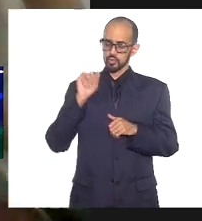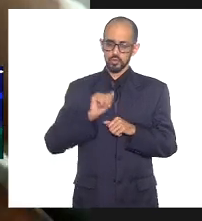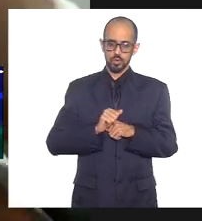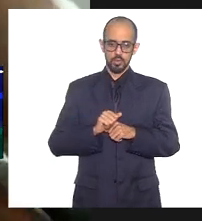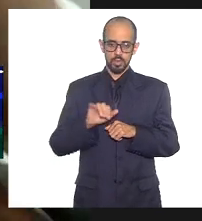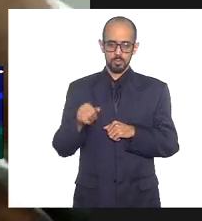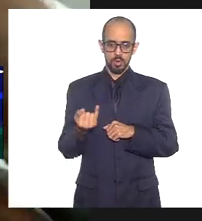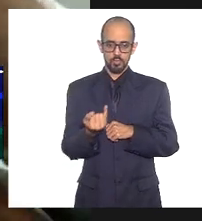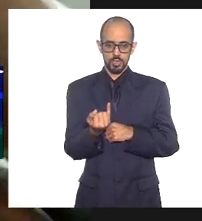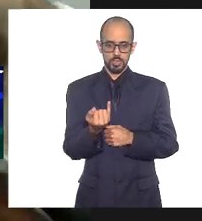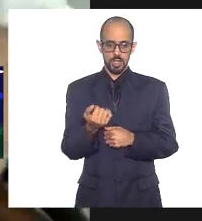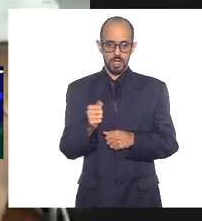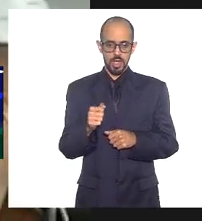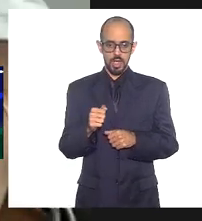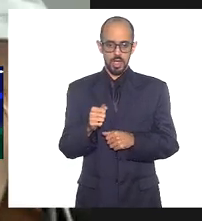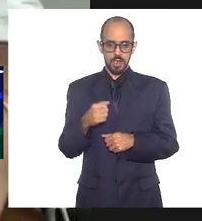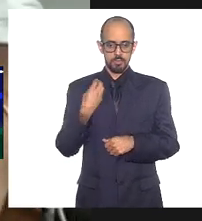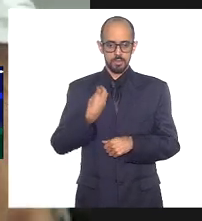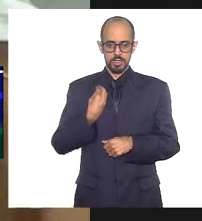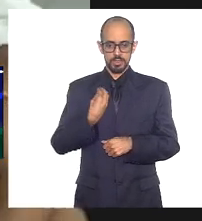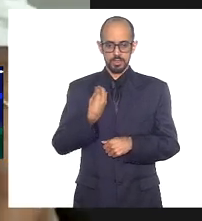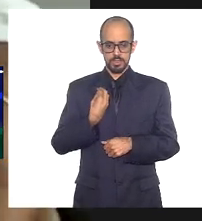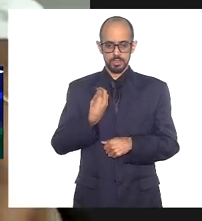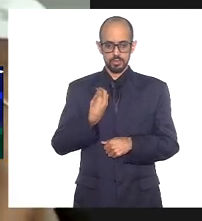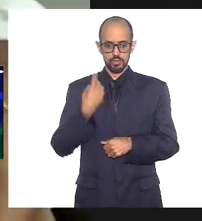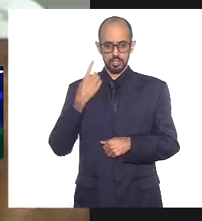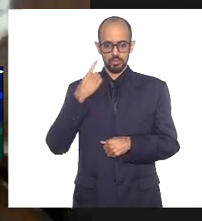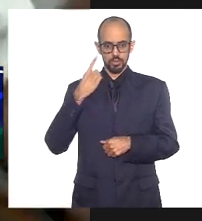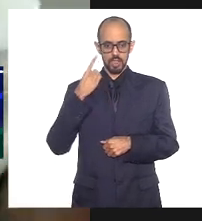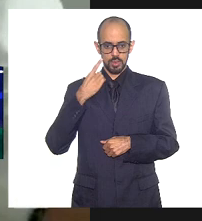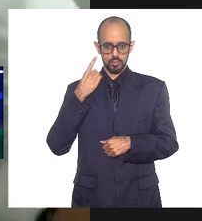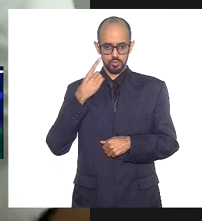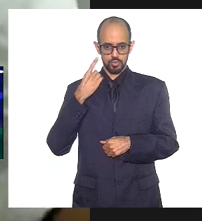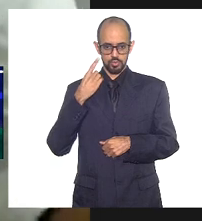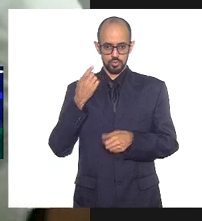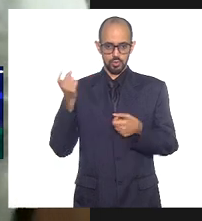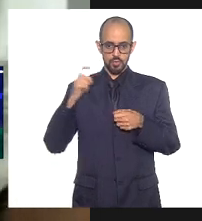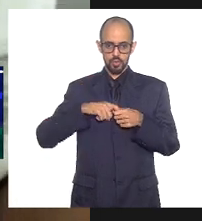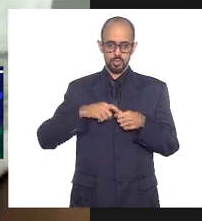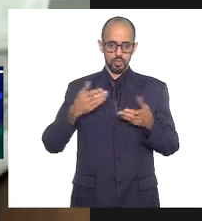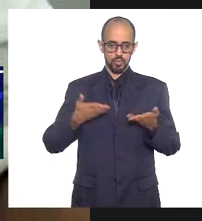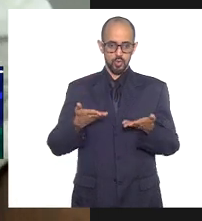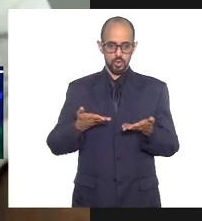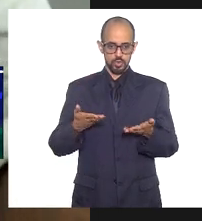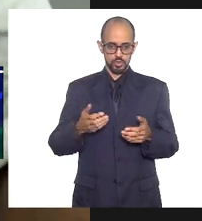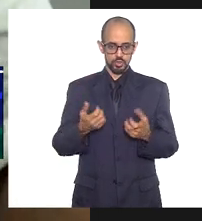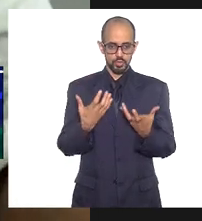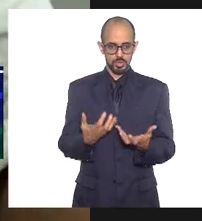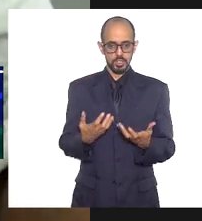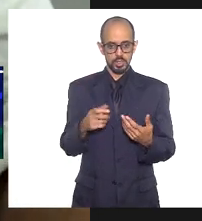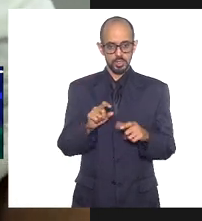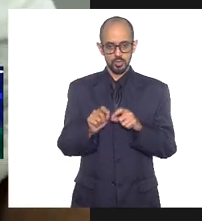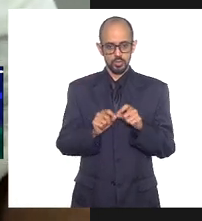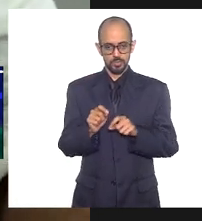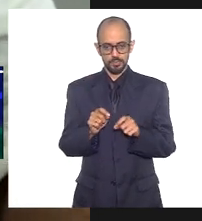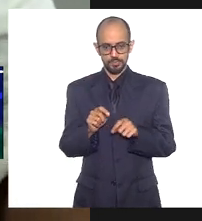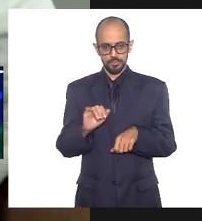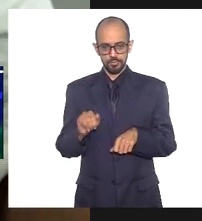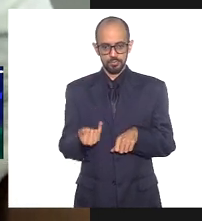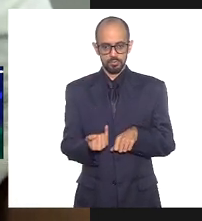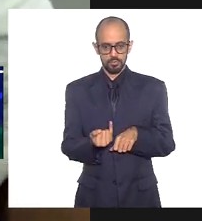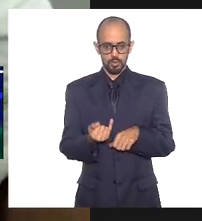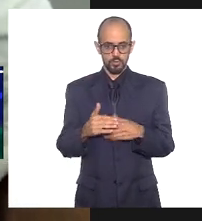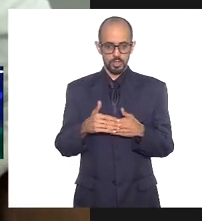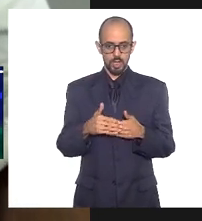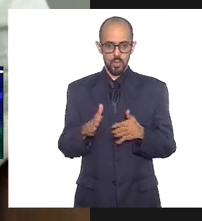a presença dos parlamentares aqui estou voltando hoje eu queria aproveitar o início